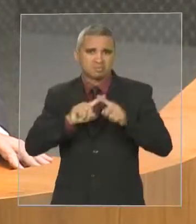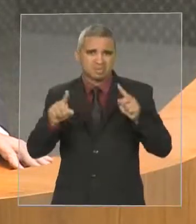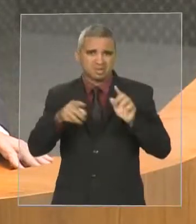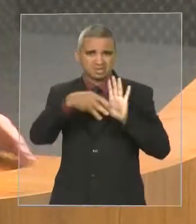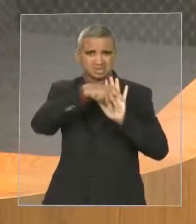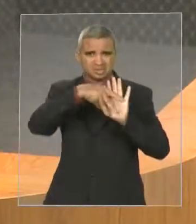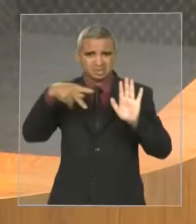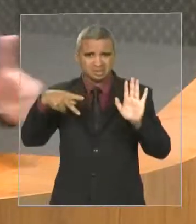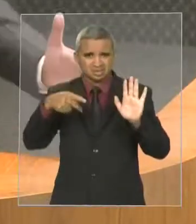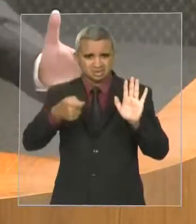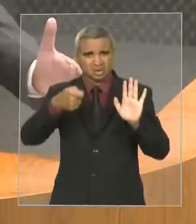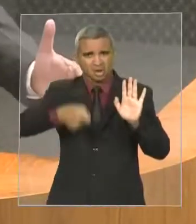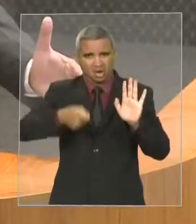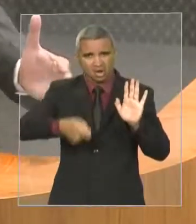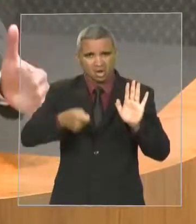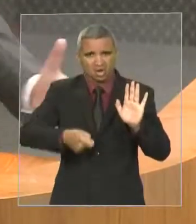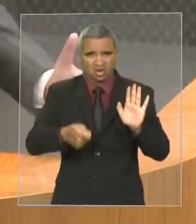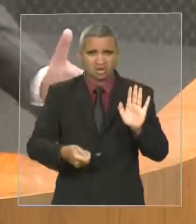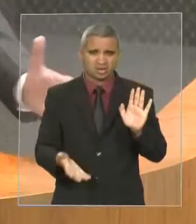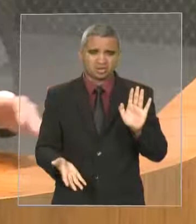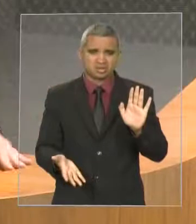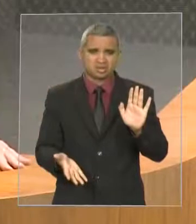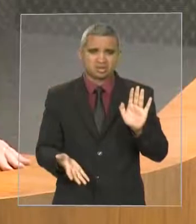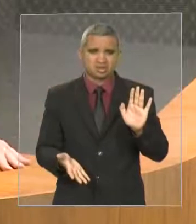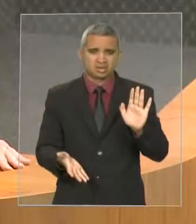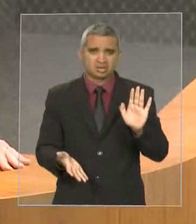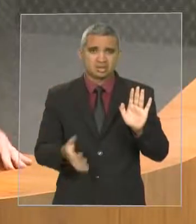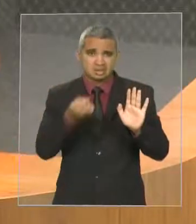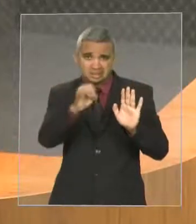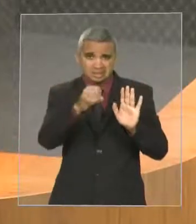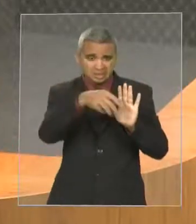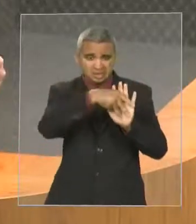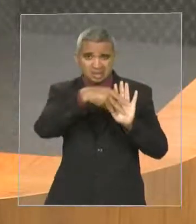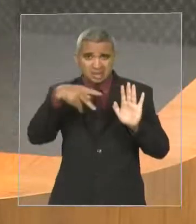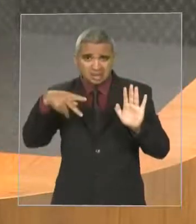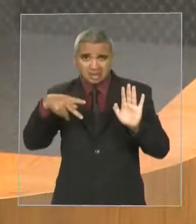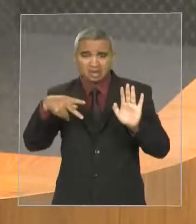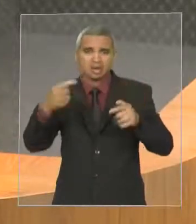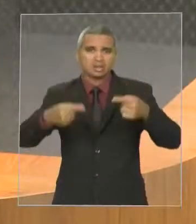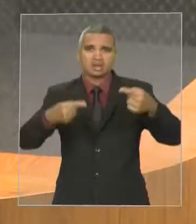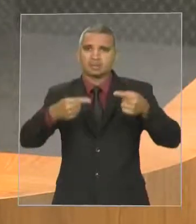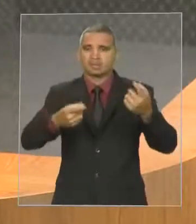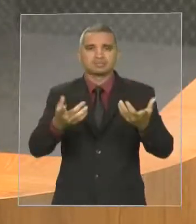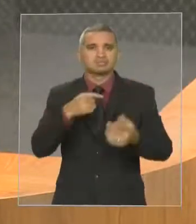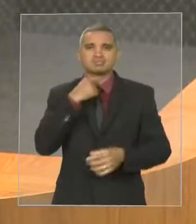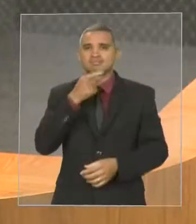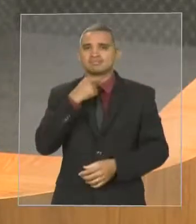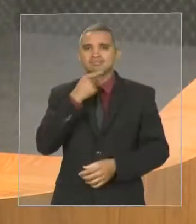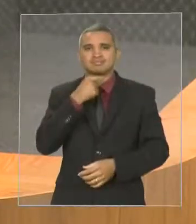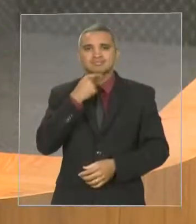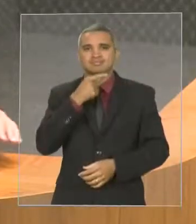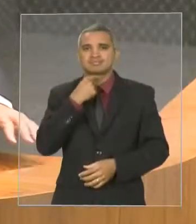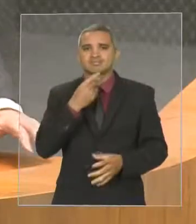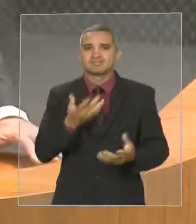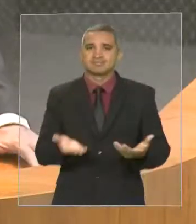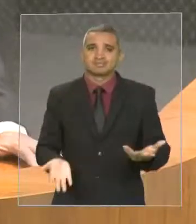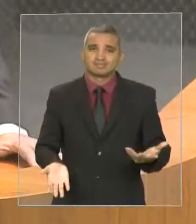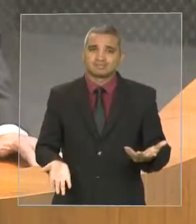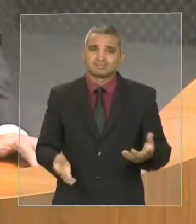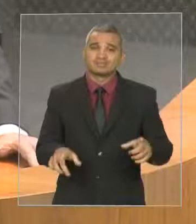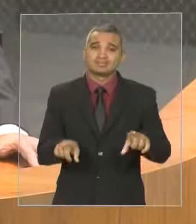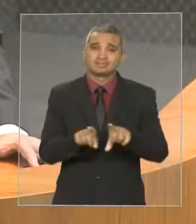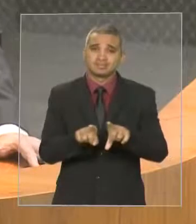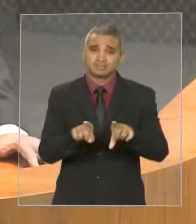provisória, esse debate fica tolhido. Outro erro é abusar das medidas